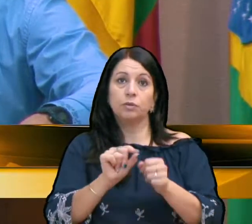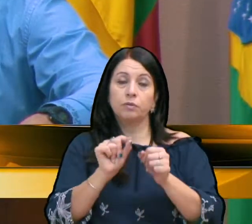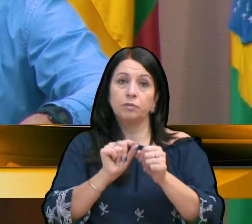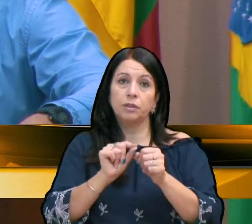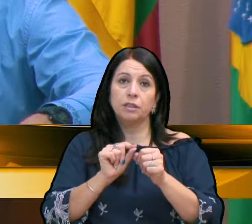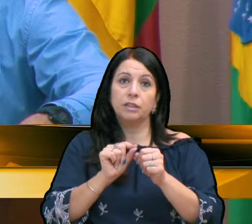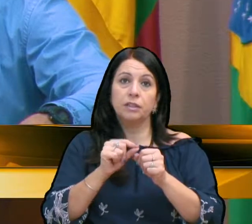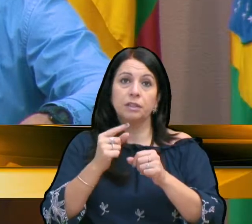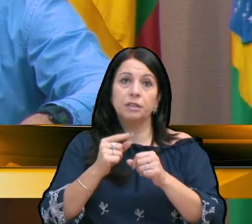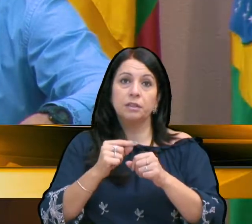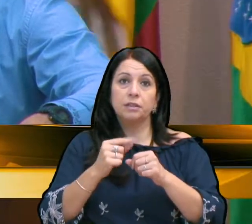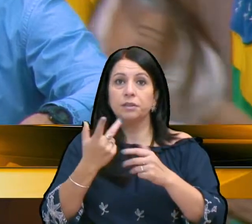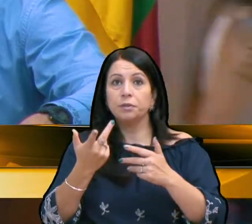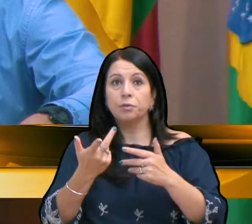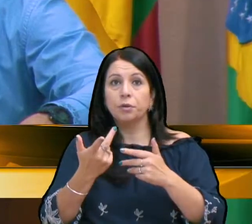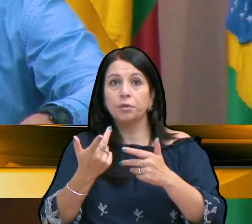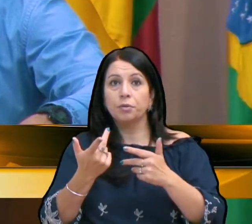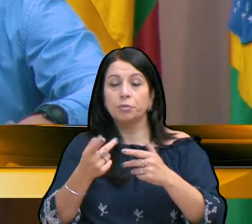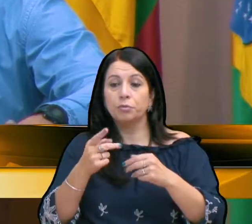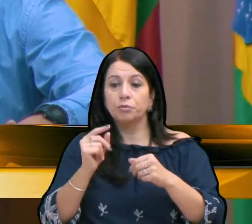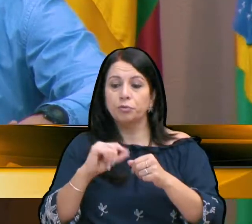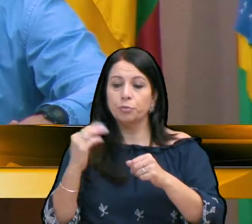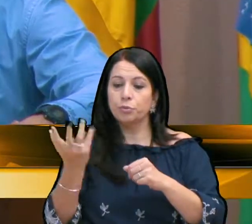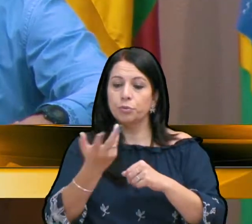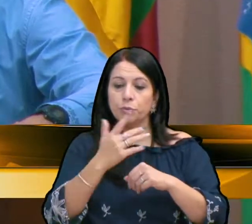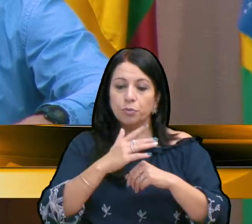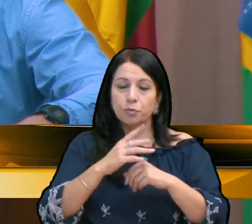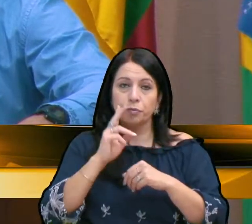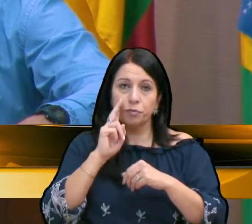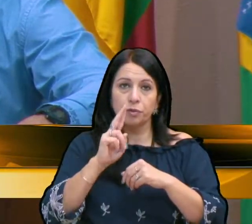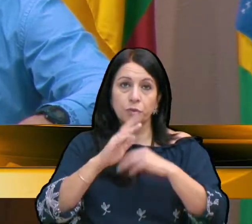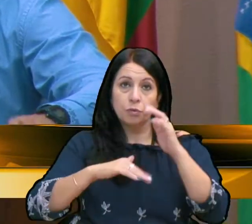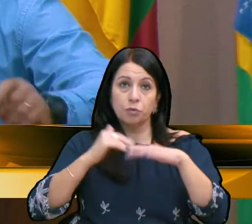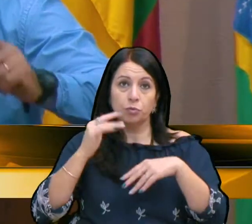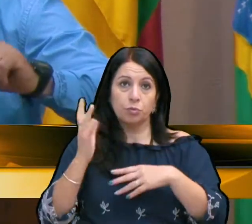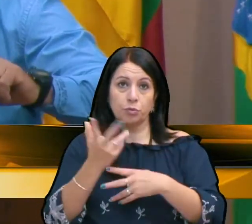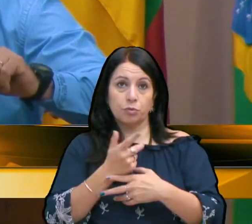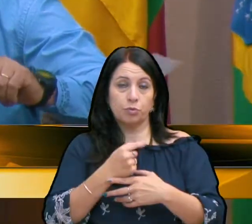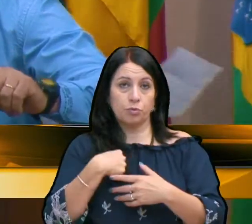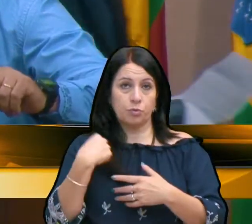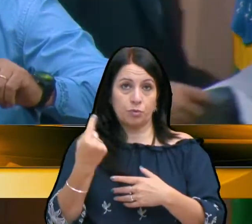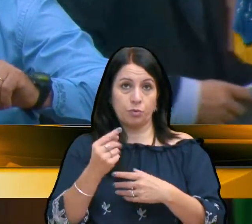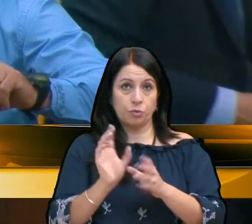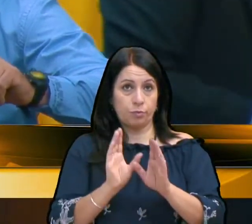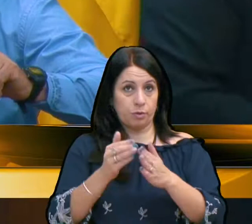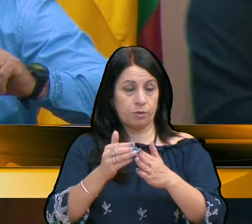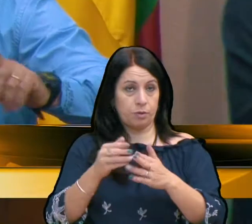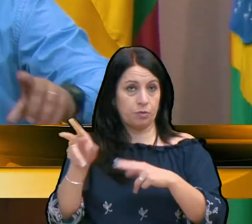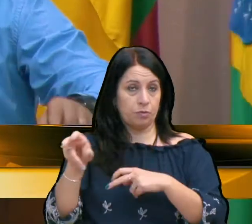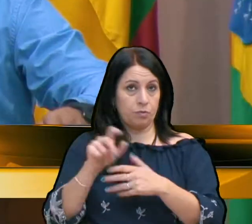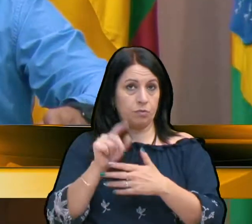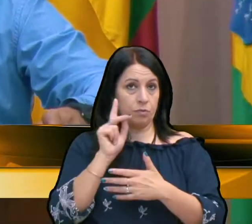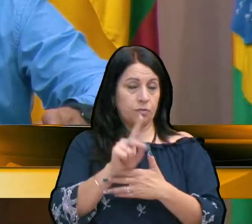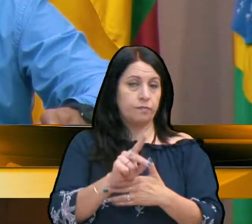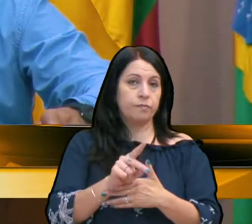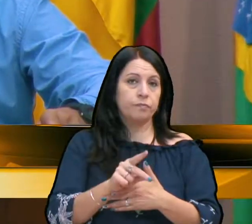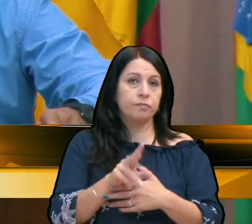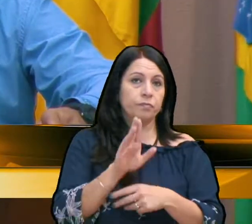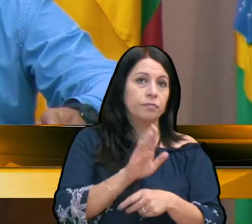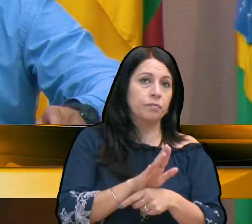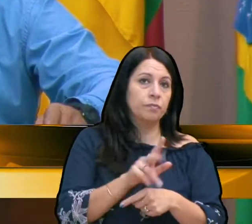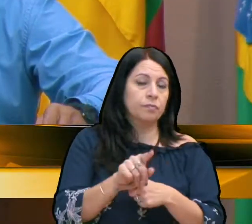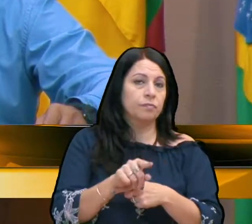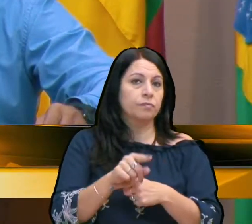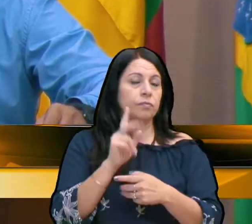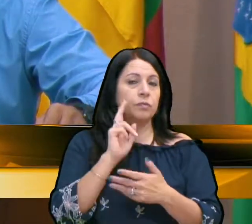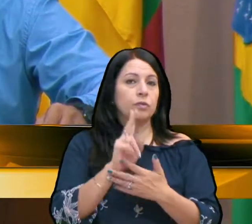como um todo, não pelo lado pessoal, novamente eu digo, e a gente como Comissão da Agricultura poderia contribuir